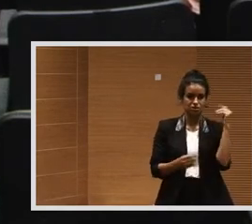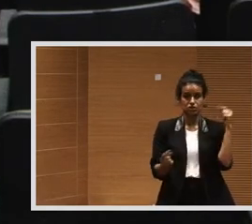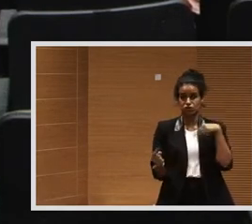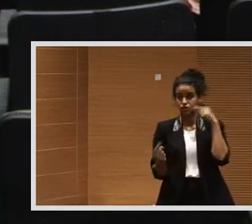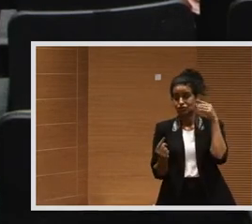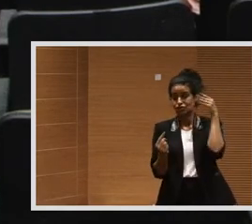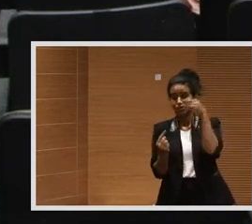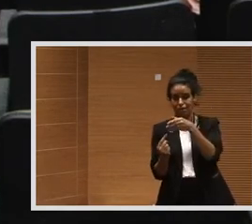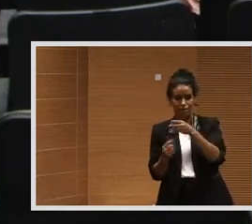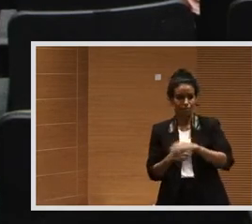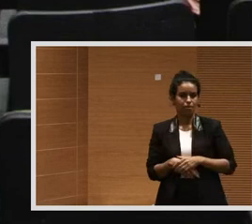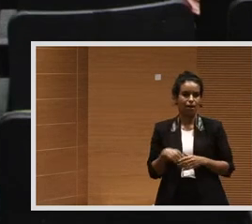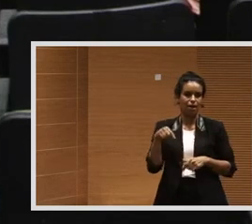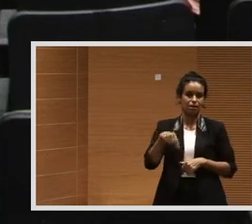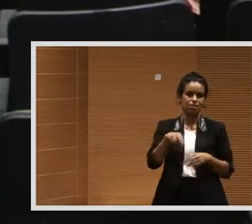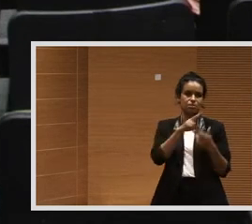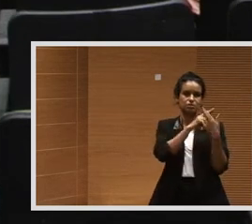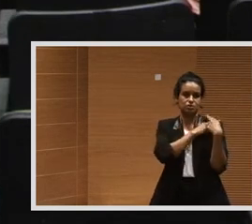isso.